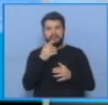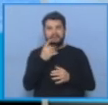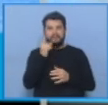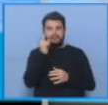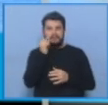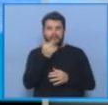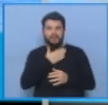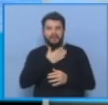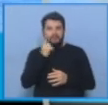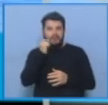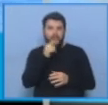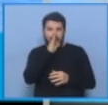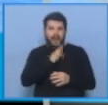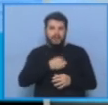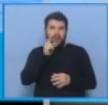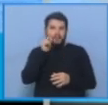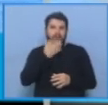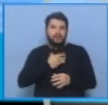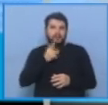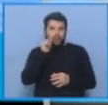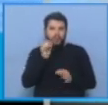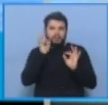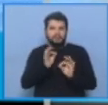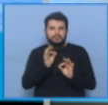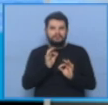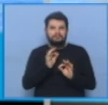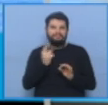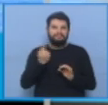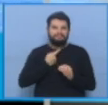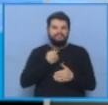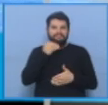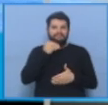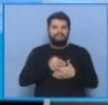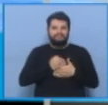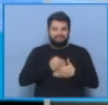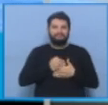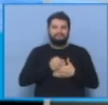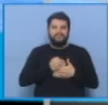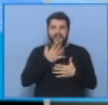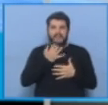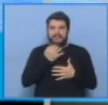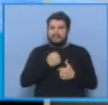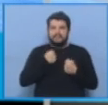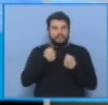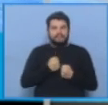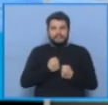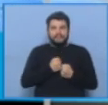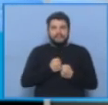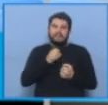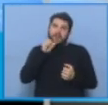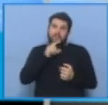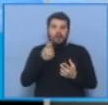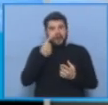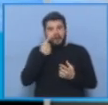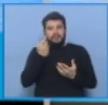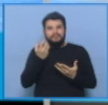uma prática homossexual e que esteja obrigada à contenção, ele pode, evidentemente, ser incapaz de se conter e ter uma relação